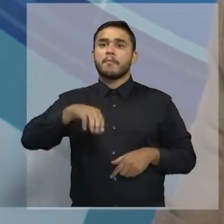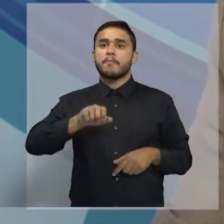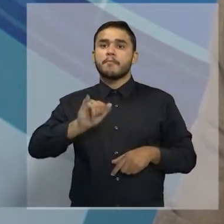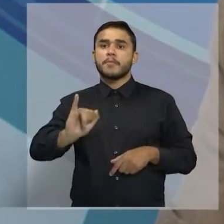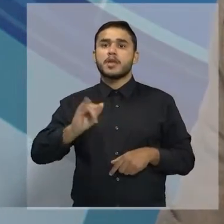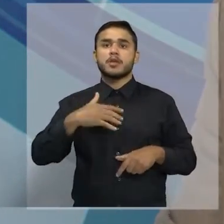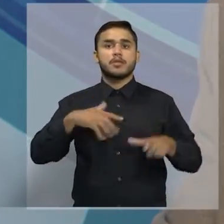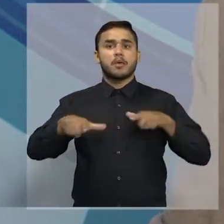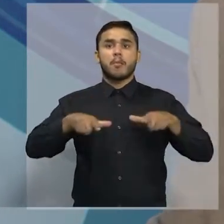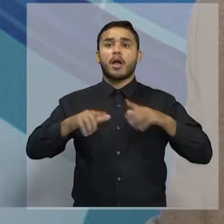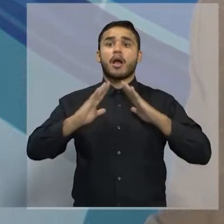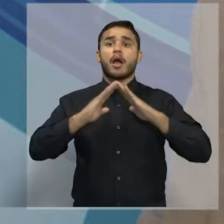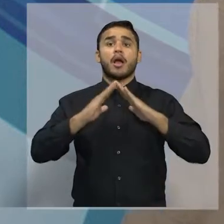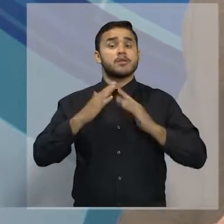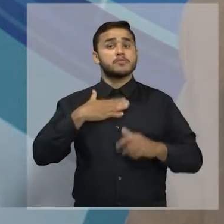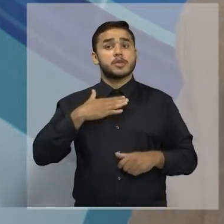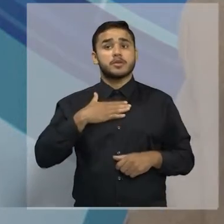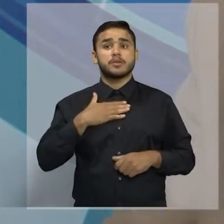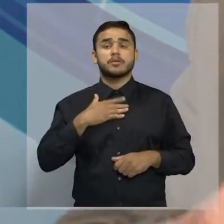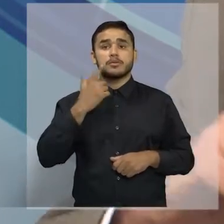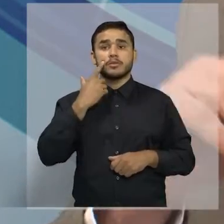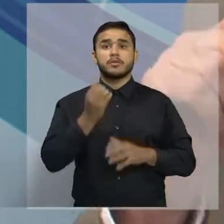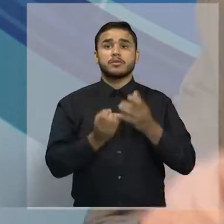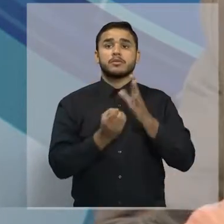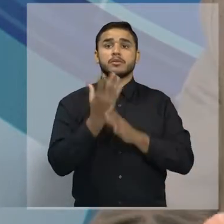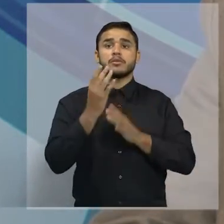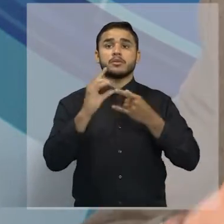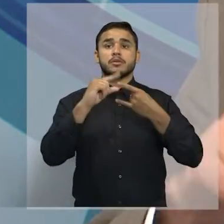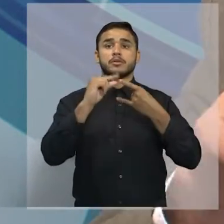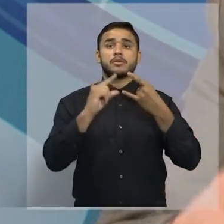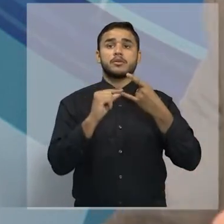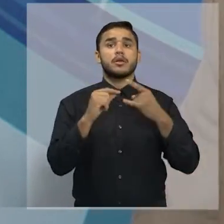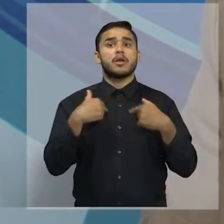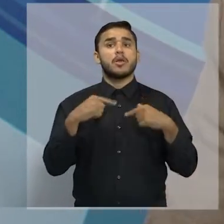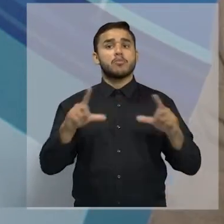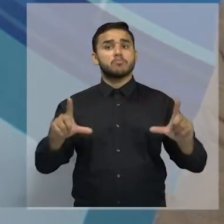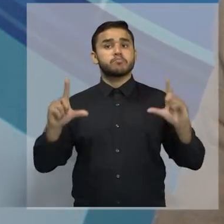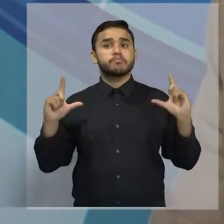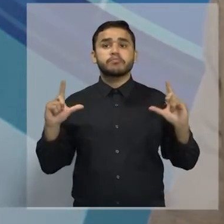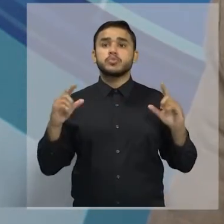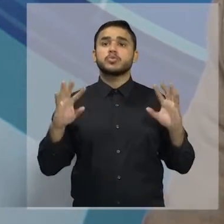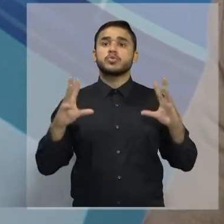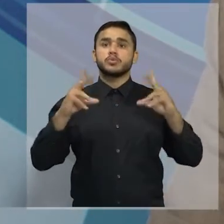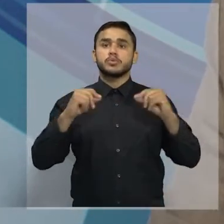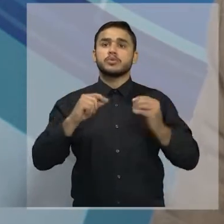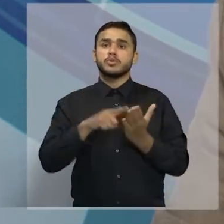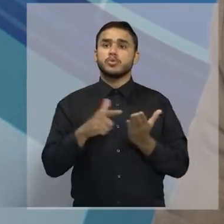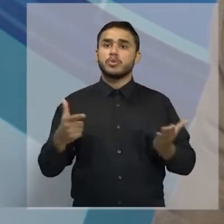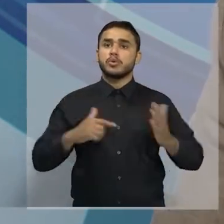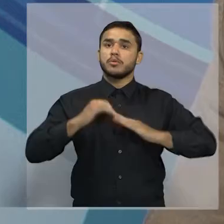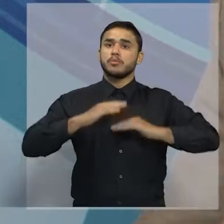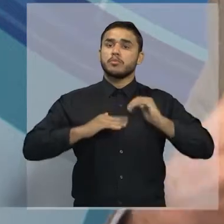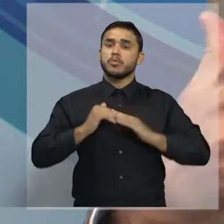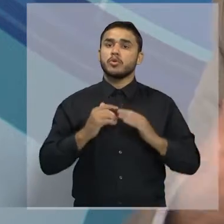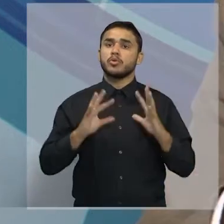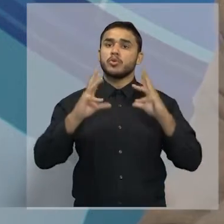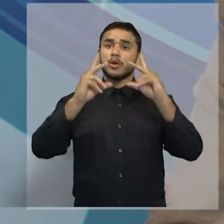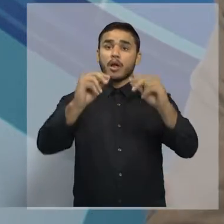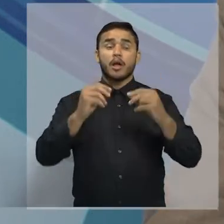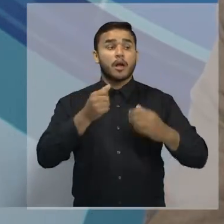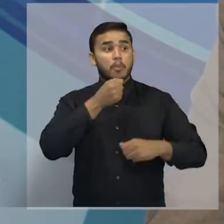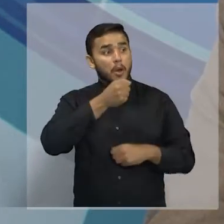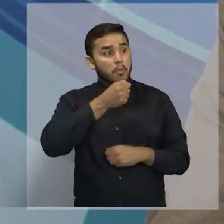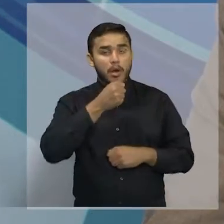trabalho doméstico, vai criar um canal no YouTube, lá mesmo ele vai exercer a sua profissão brilhante de jornalista que você é. Então,